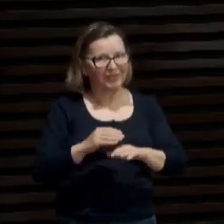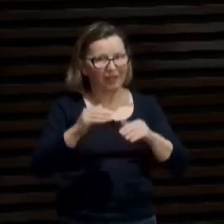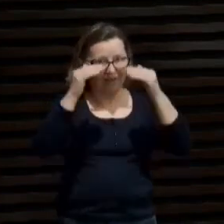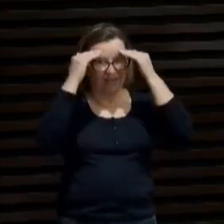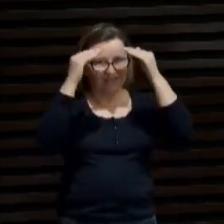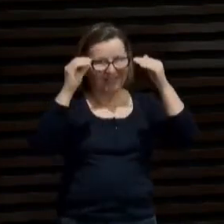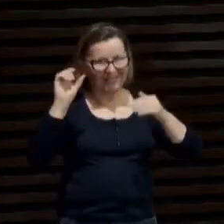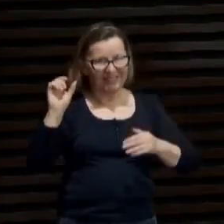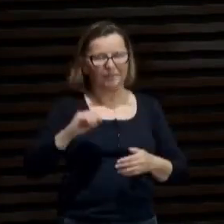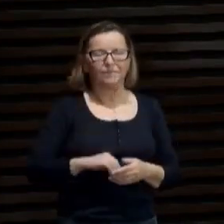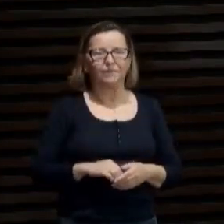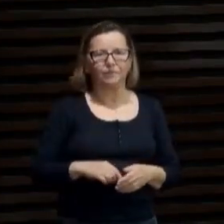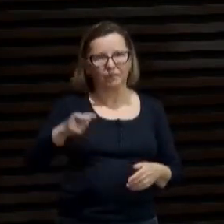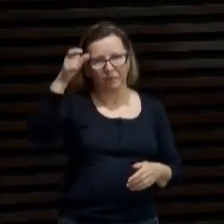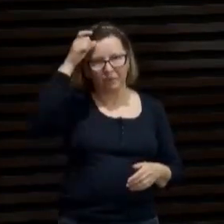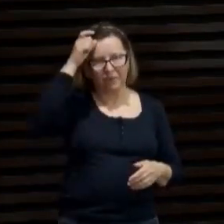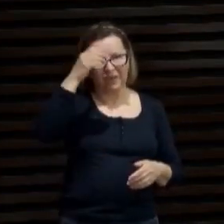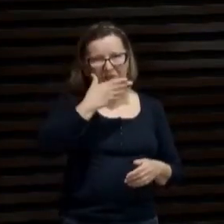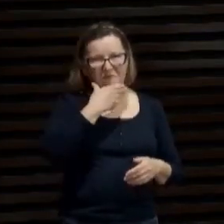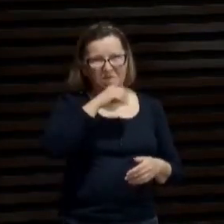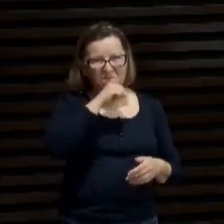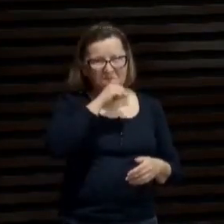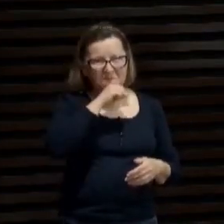Satanás é o pai da mentira, certo?